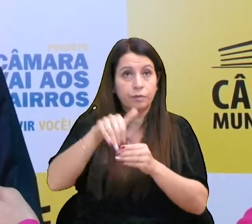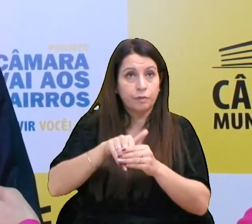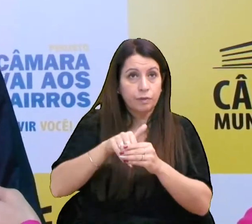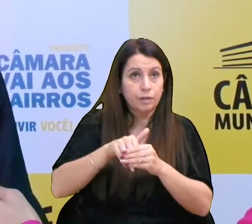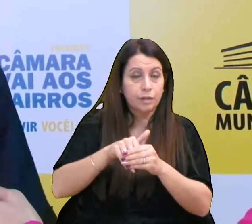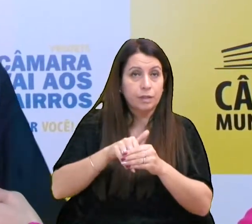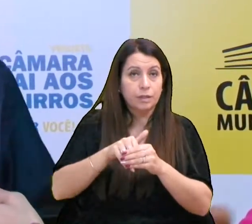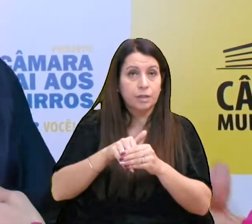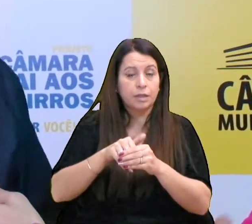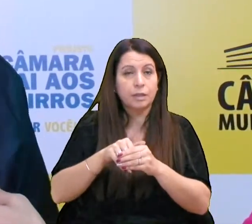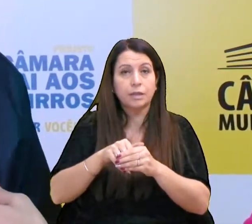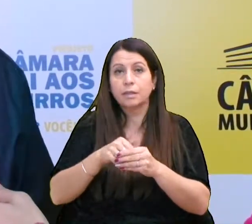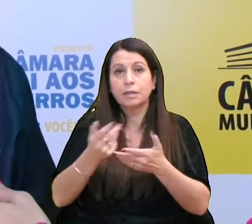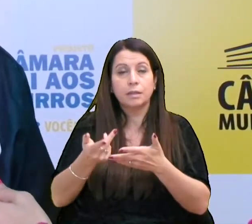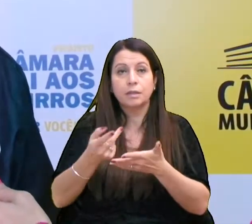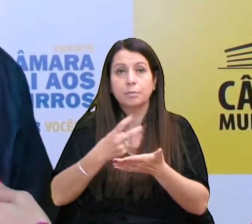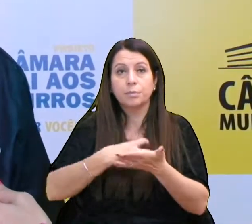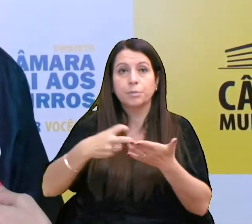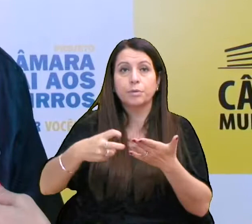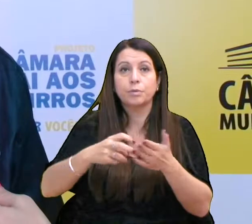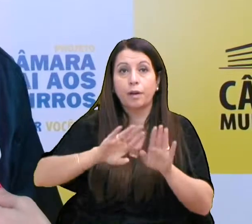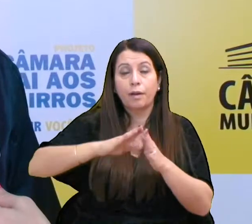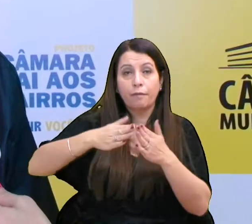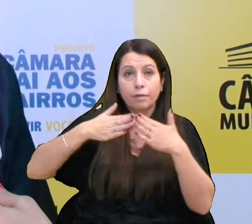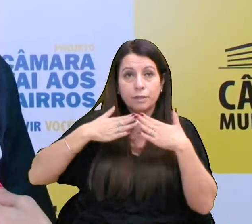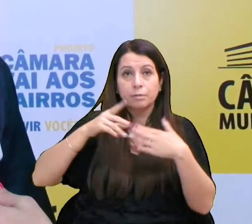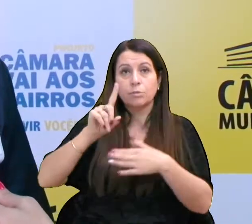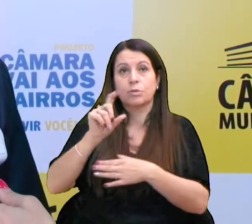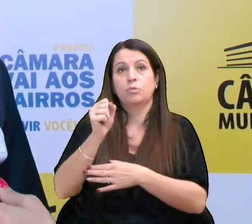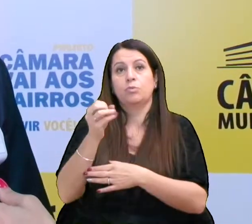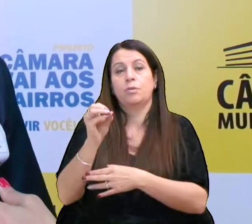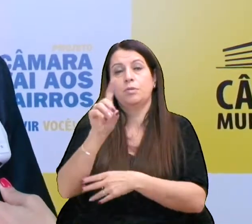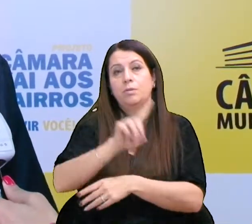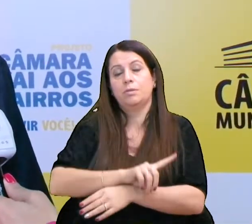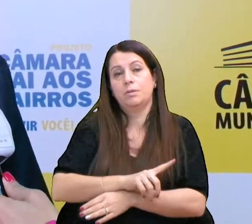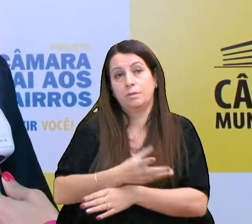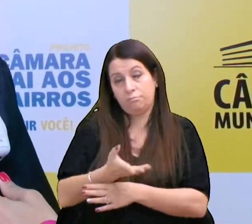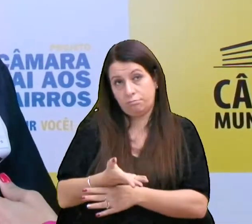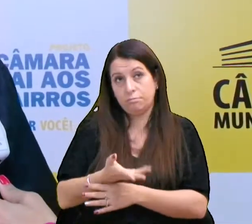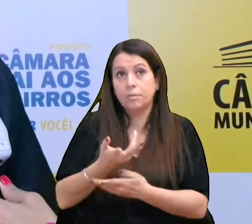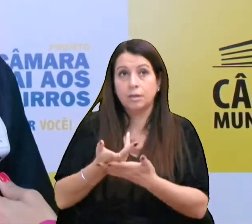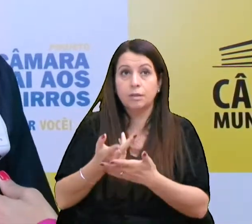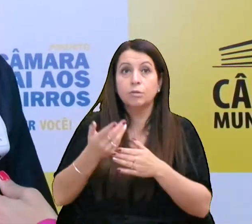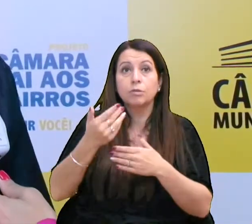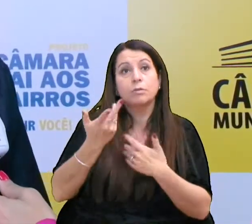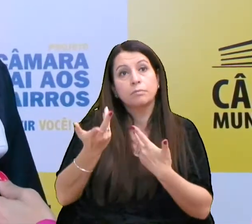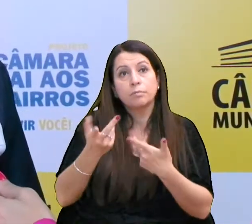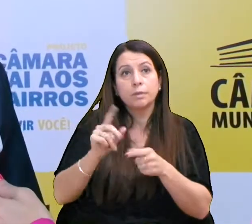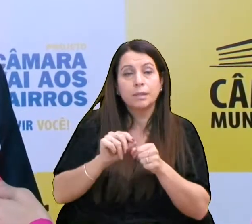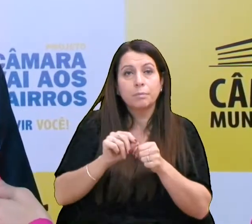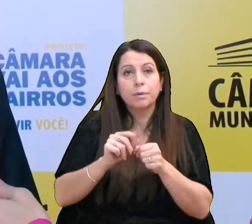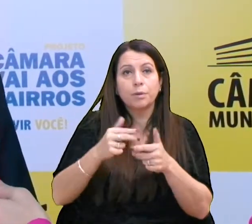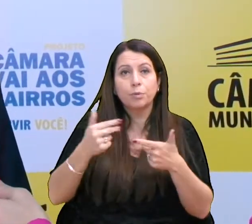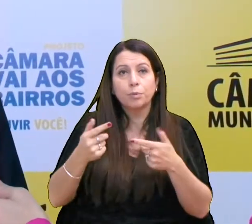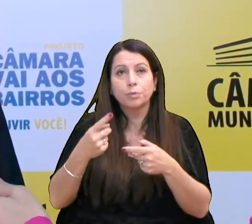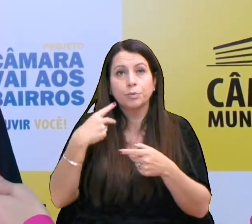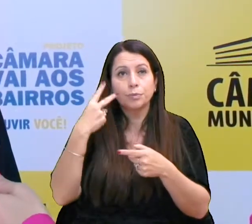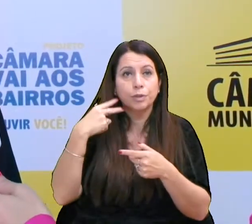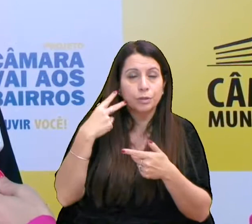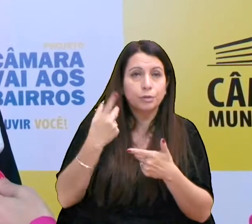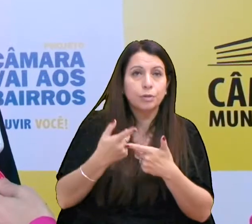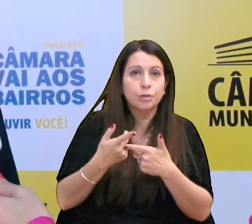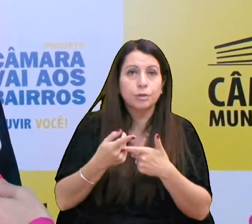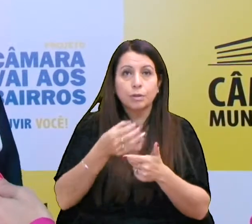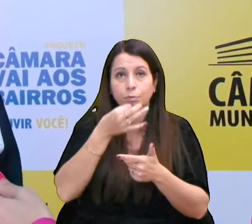tudo já estaria afastando o prefeito por 180 dias e isso provavelmente induziu alguns vereadores há